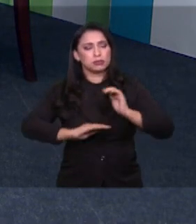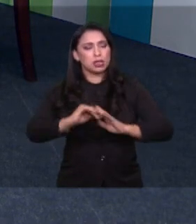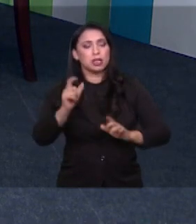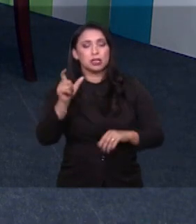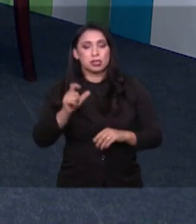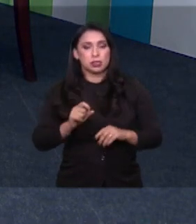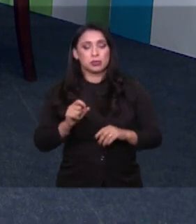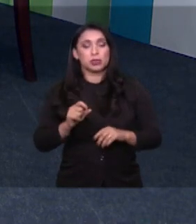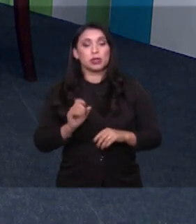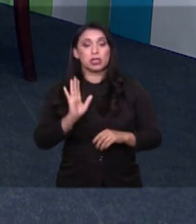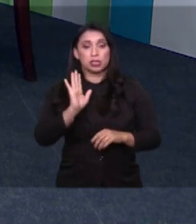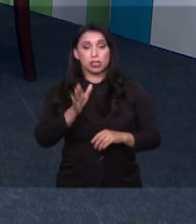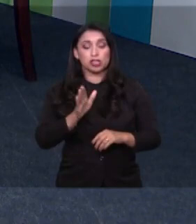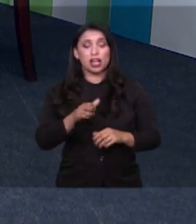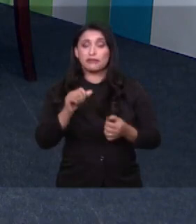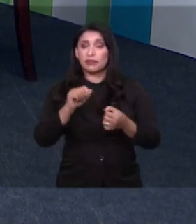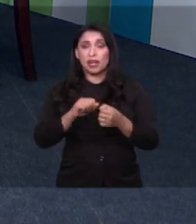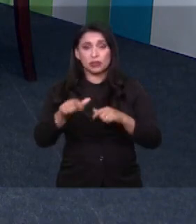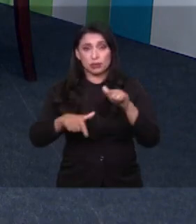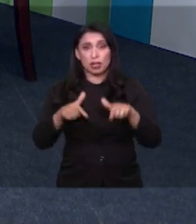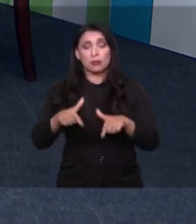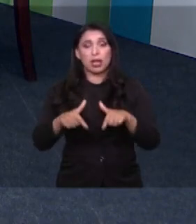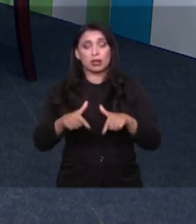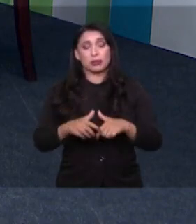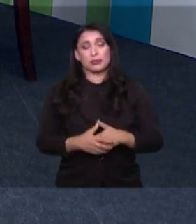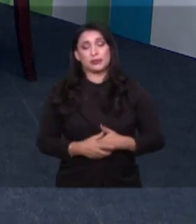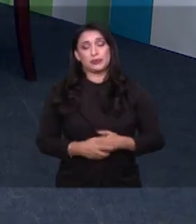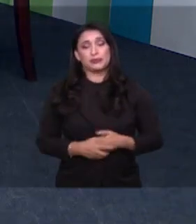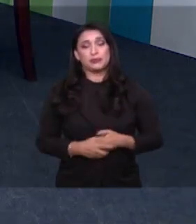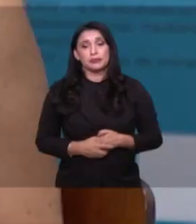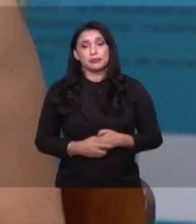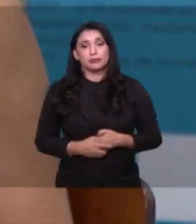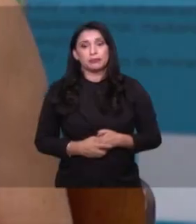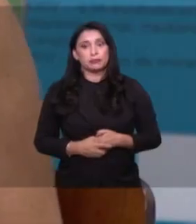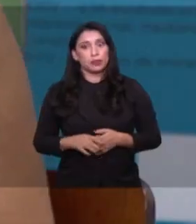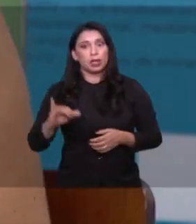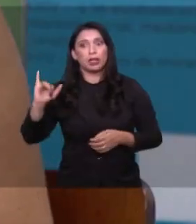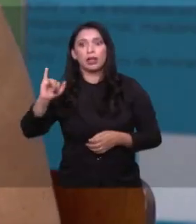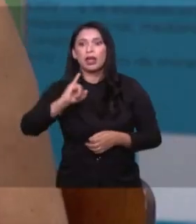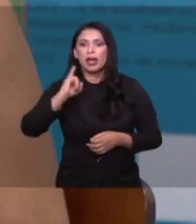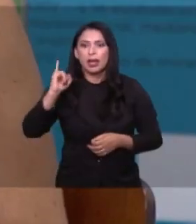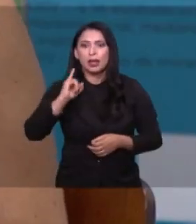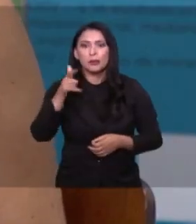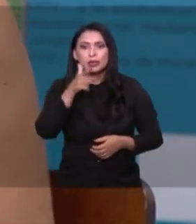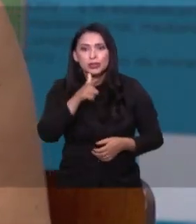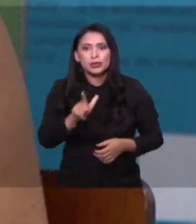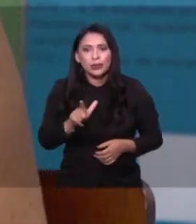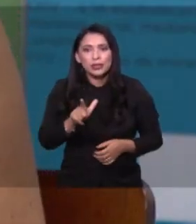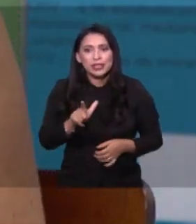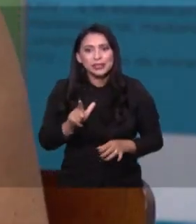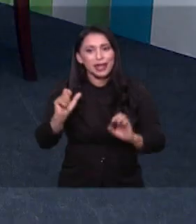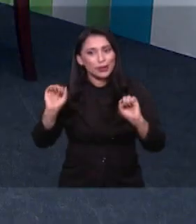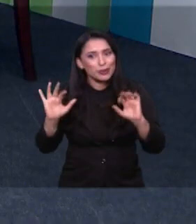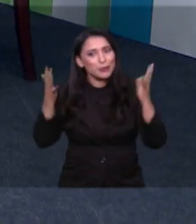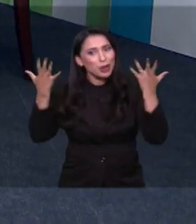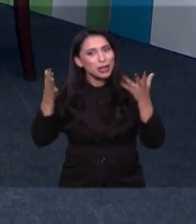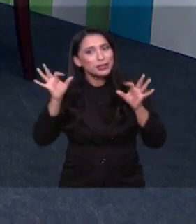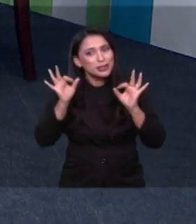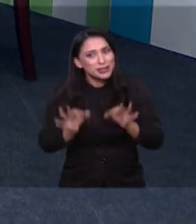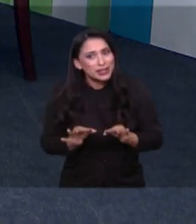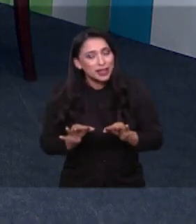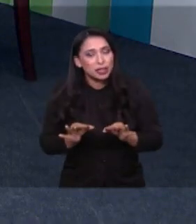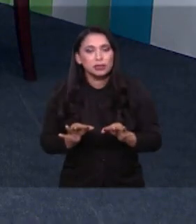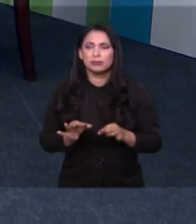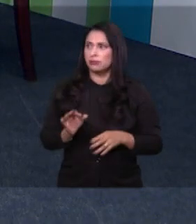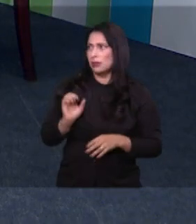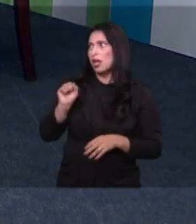pessoas que já na prática fazem esse trabalho. E é importante, né? Qualquer conquista é comemorada, né, doutora Nadine? Com